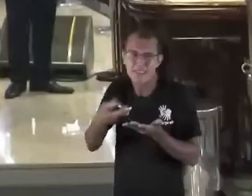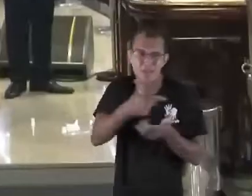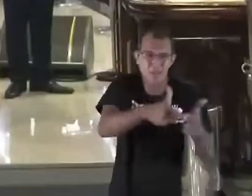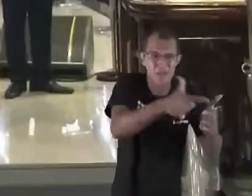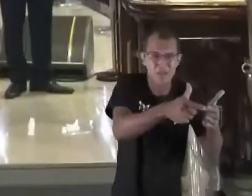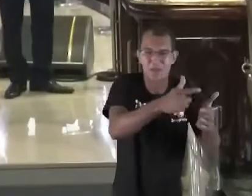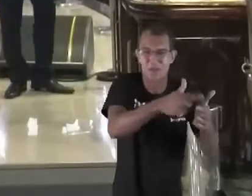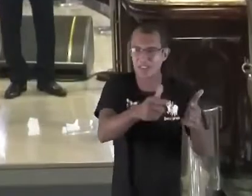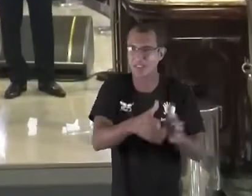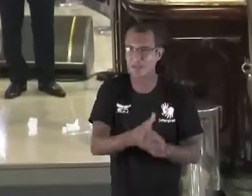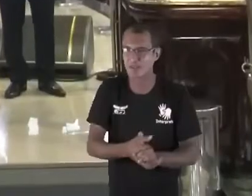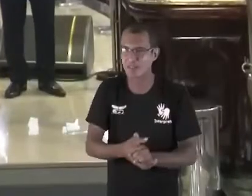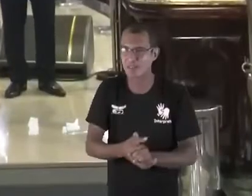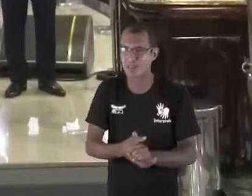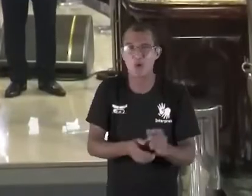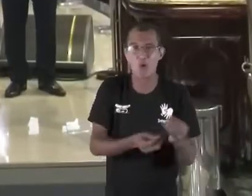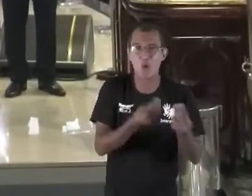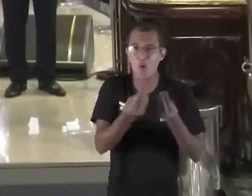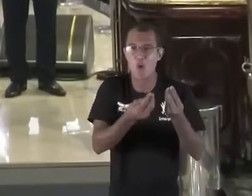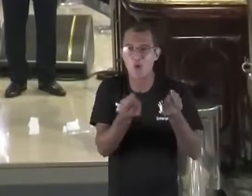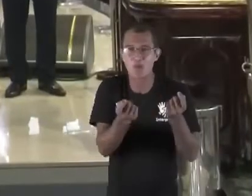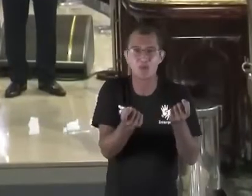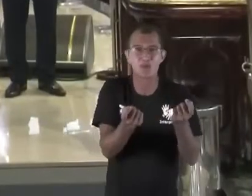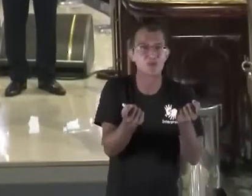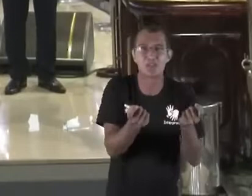O impossível Ele